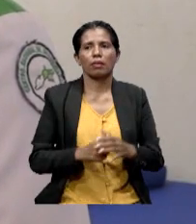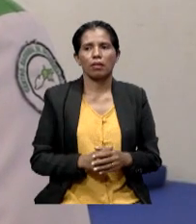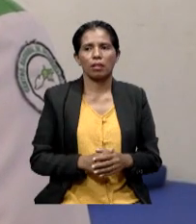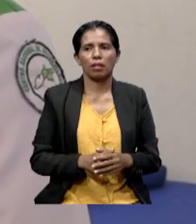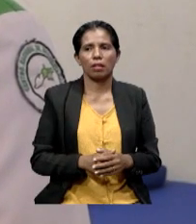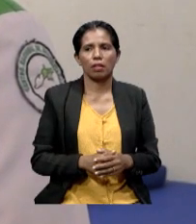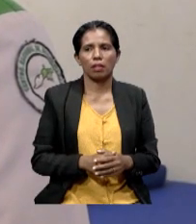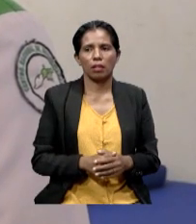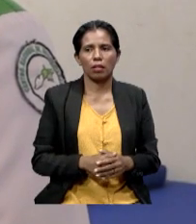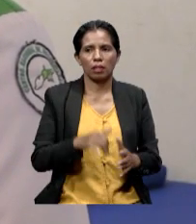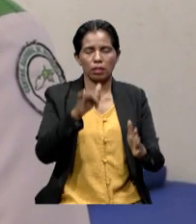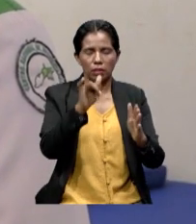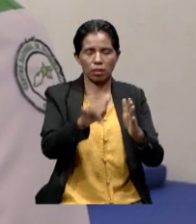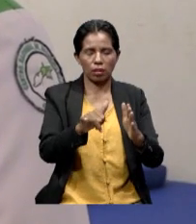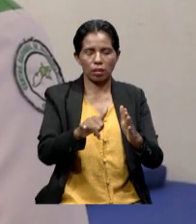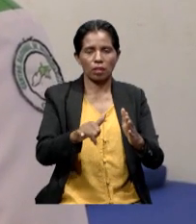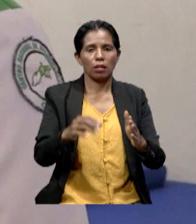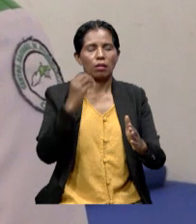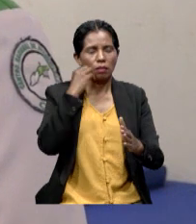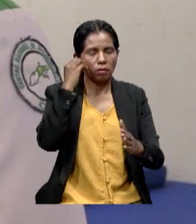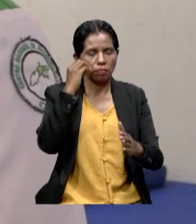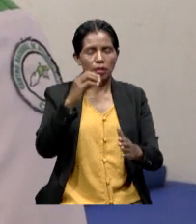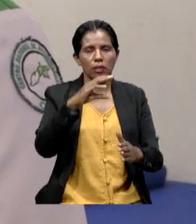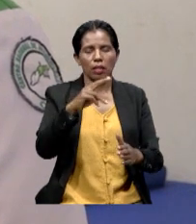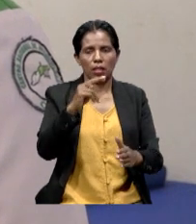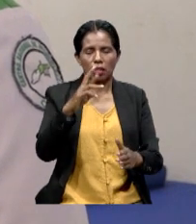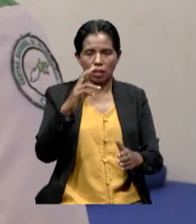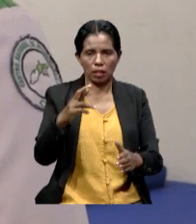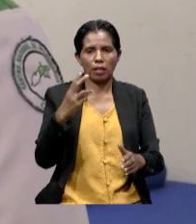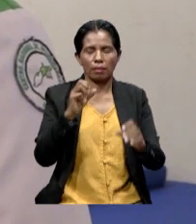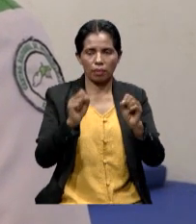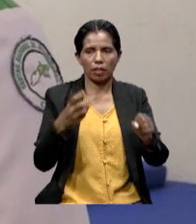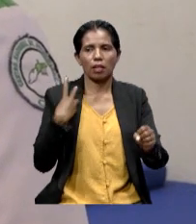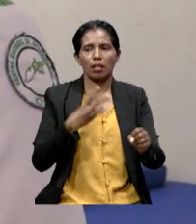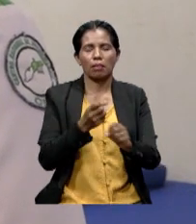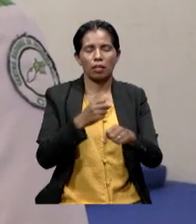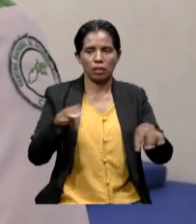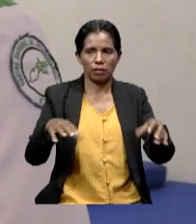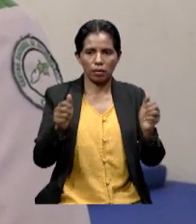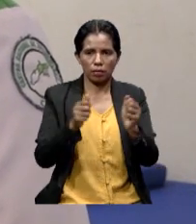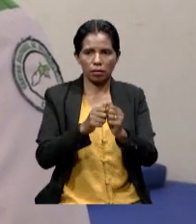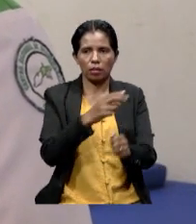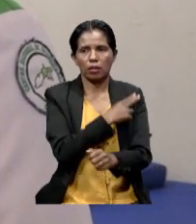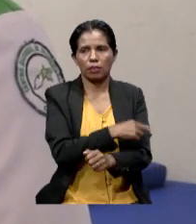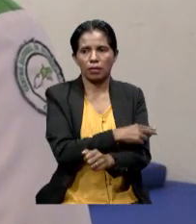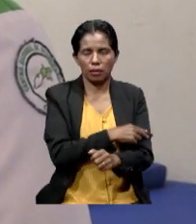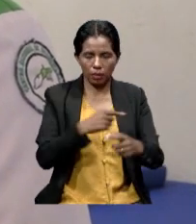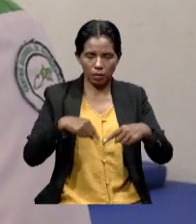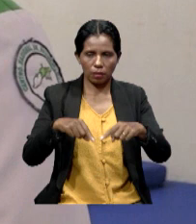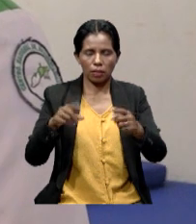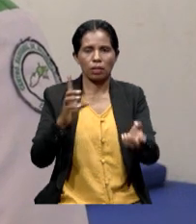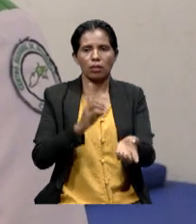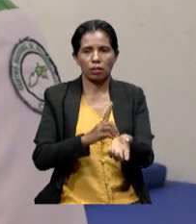iha dormitório sener. O belemos ami halo coordenação o hospital continua halo tratamento